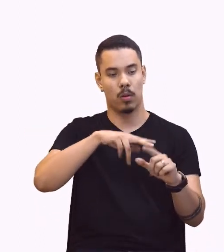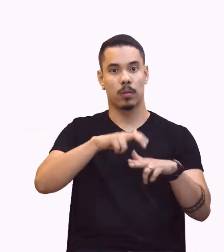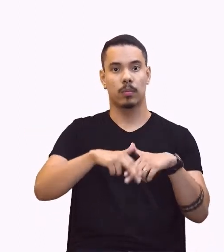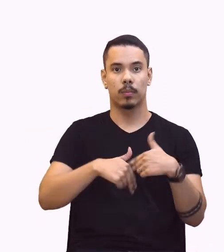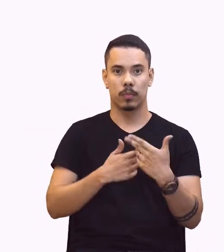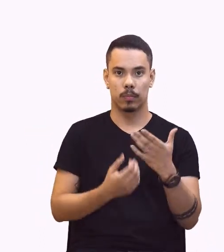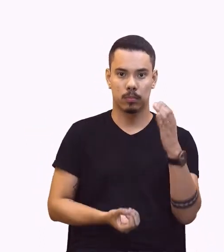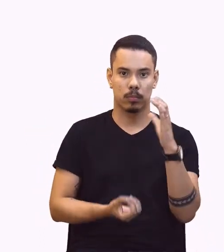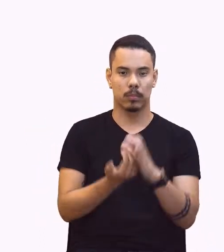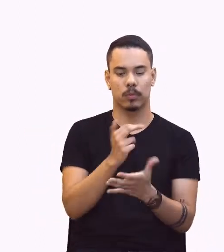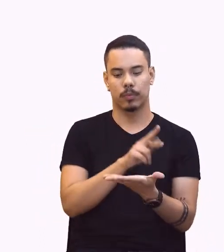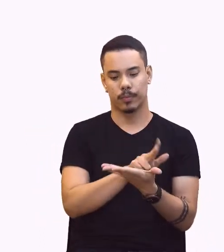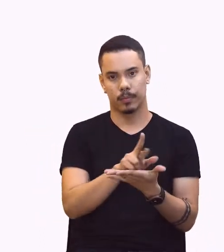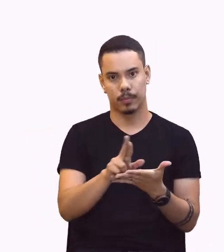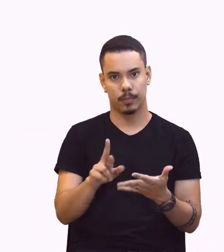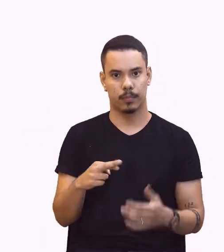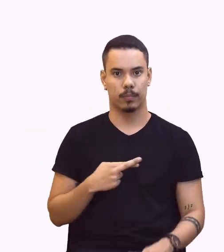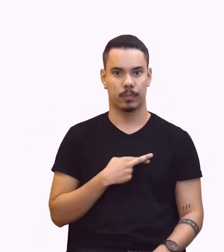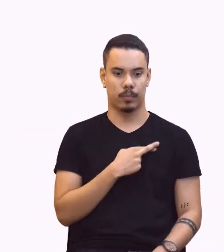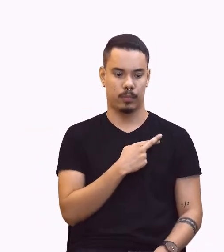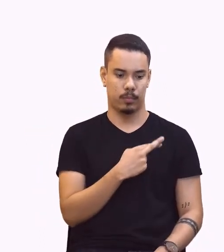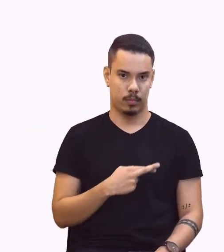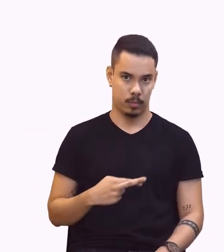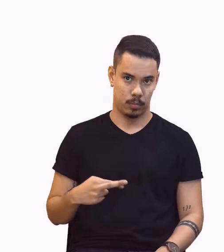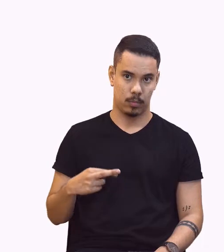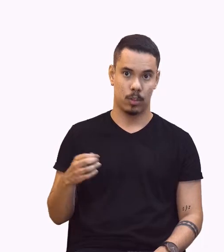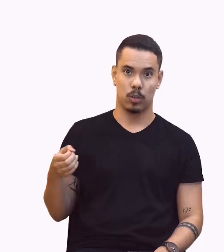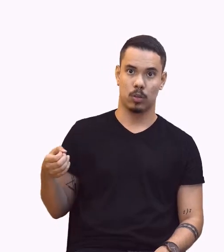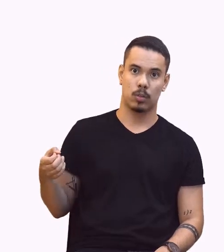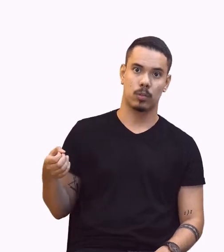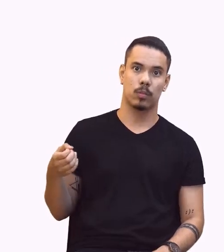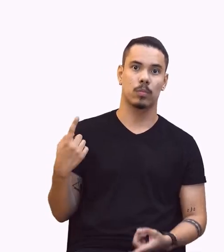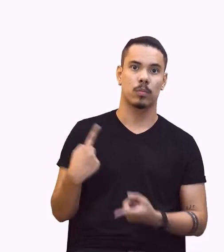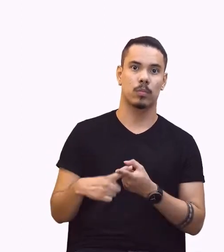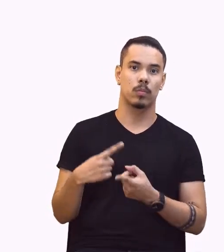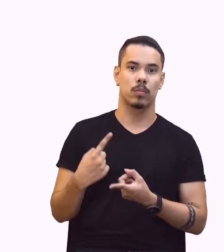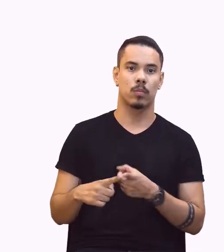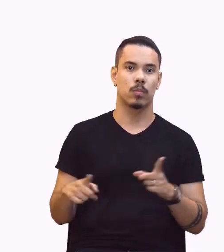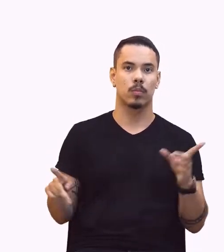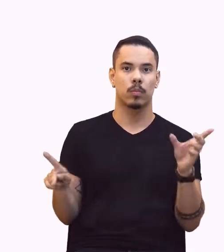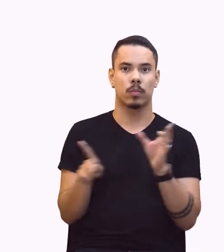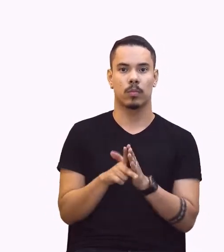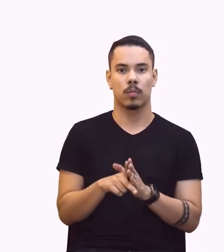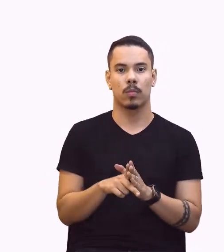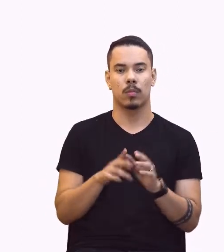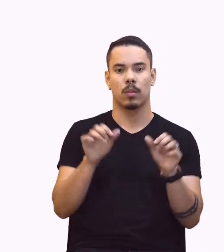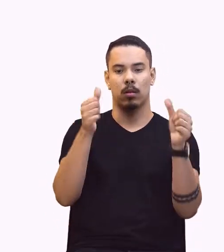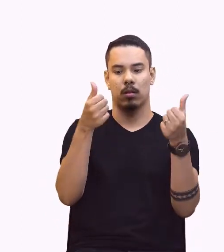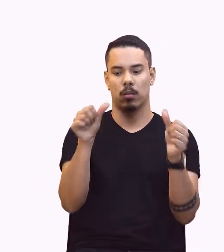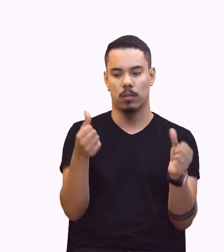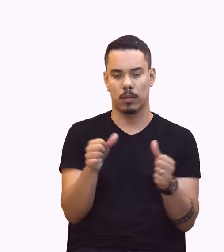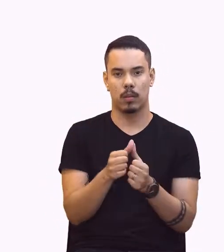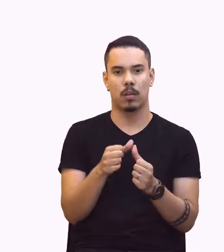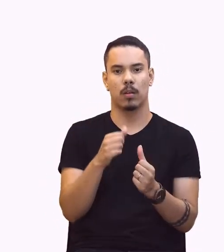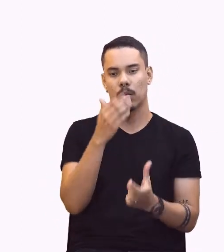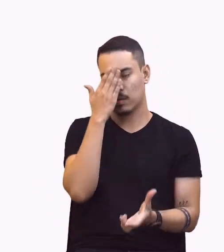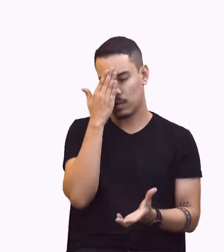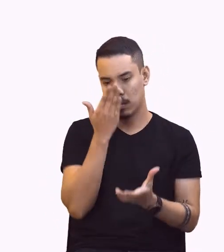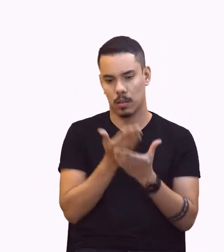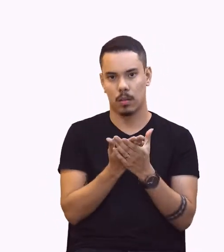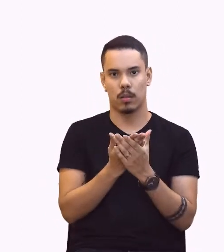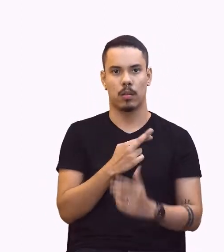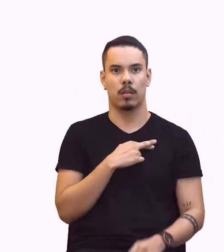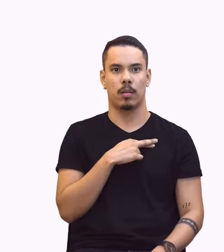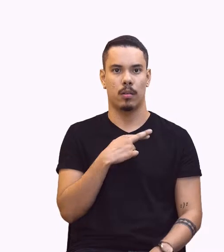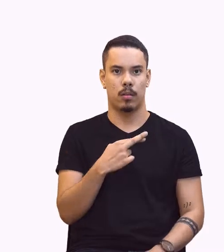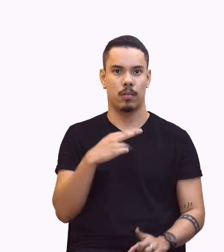várias religiões novas cujos deuses e concepções religiosas provinham